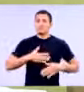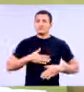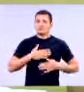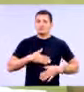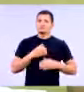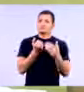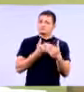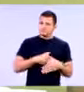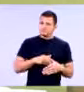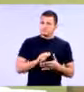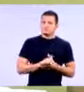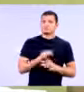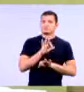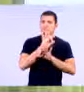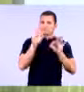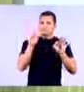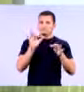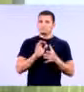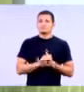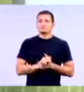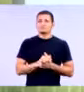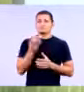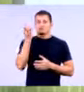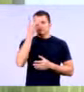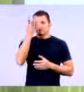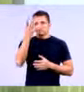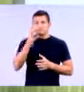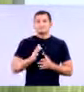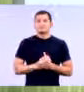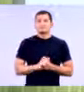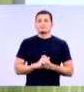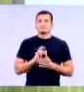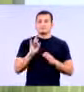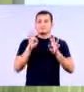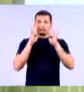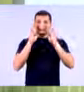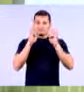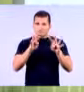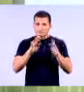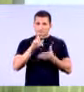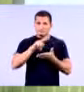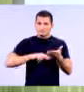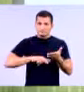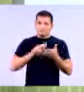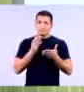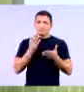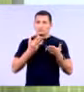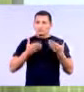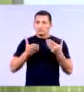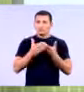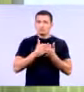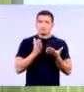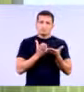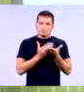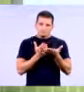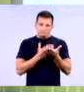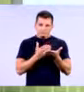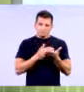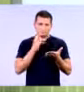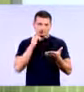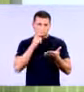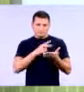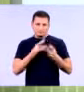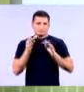né, show de bola. Mamão com açúcar. Só prestar atenção, ter lido todas o caderno, revisto todas